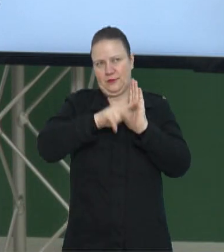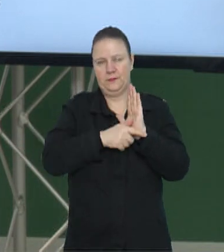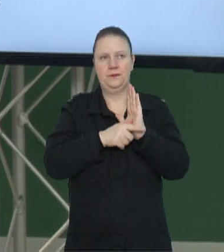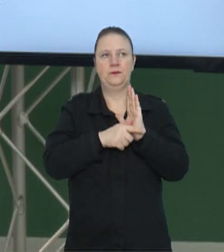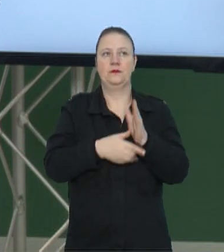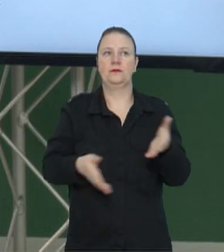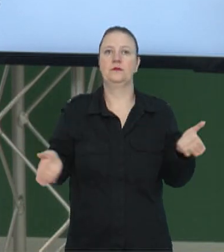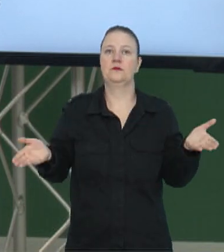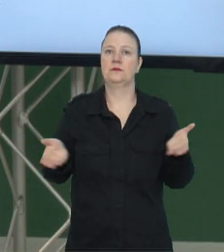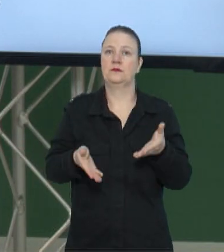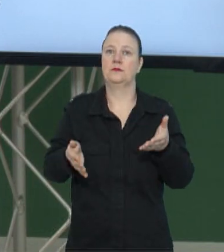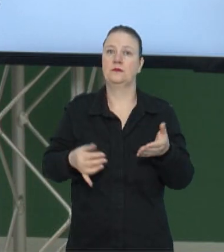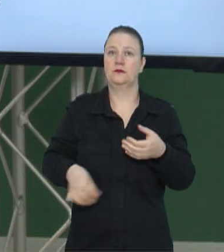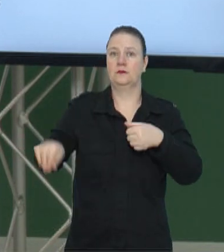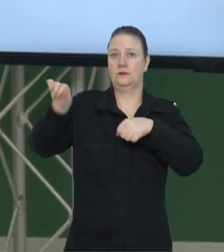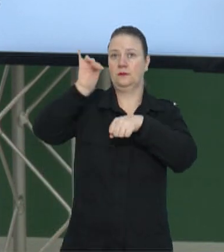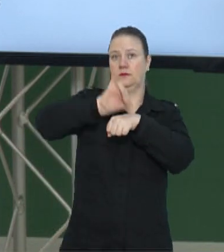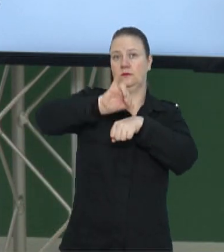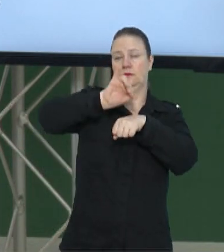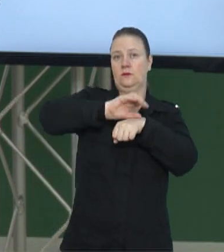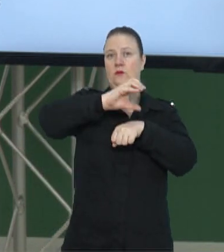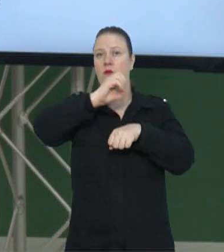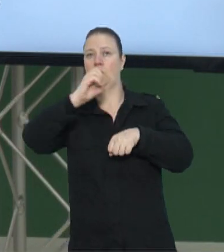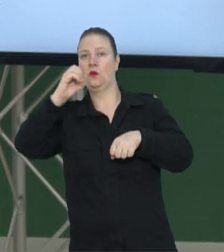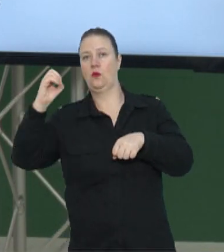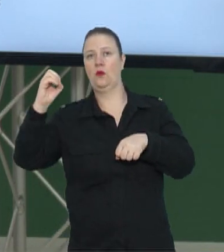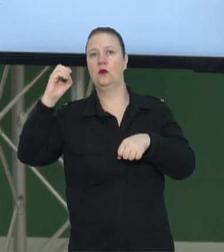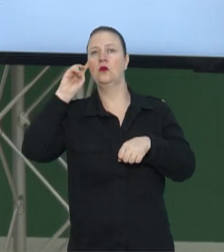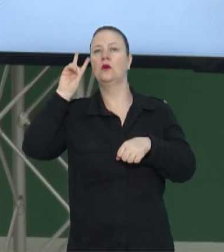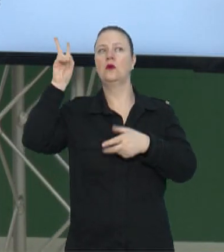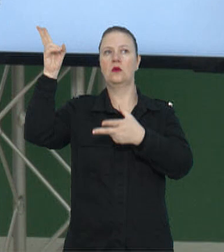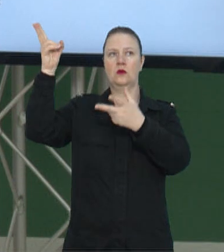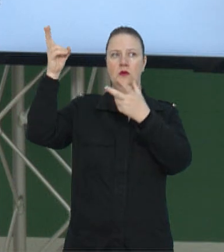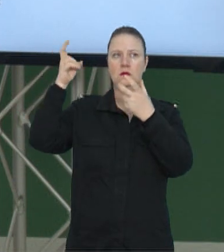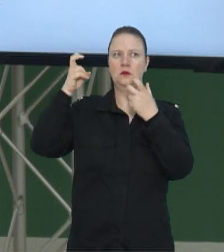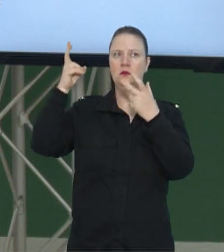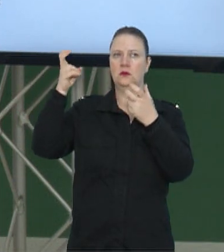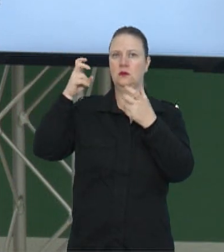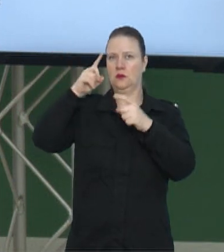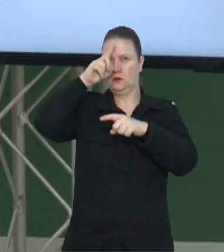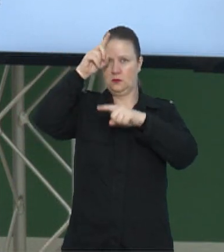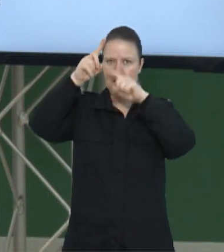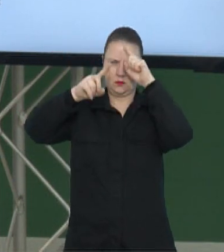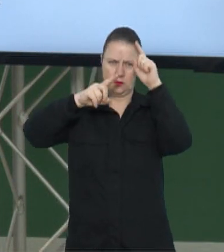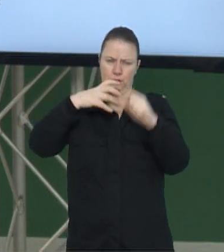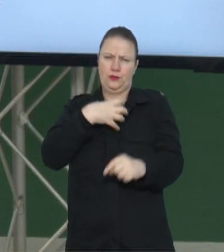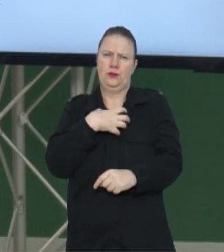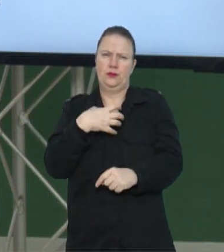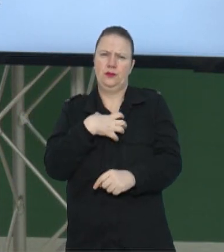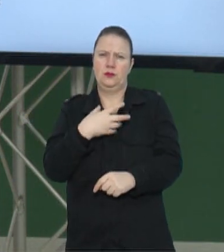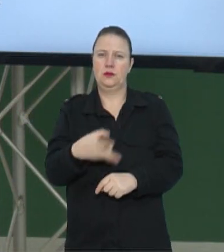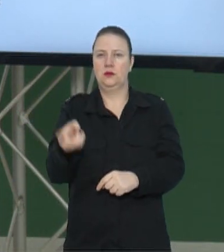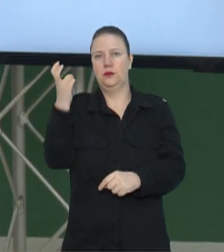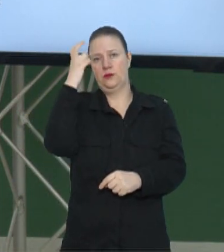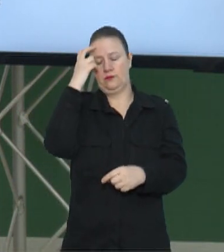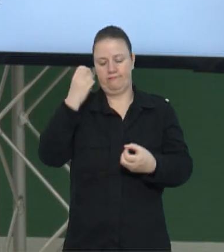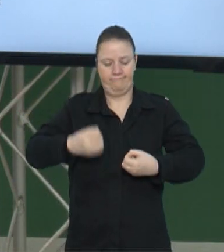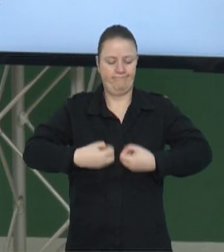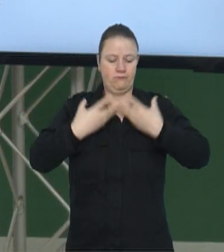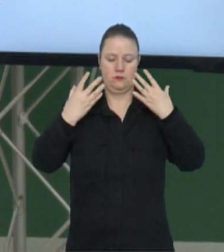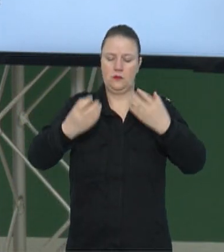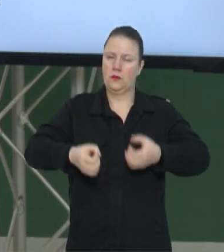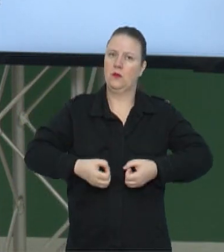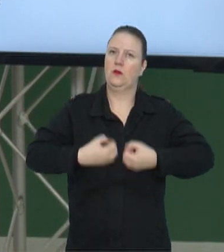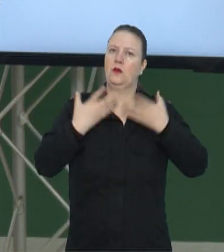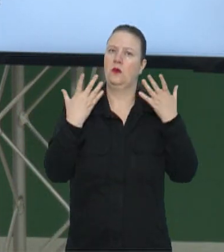centro-oeste. E aí nós vemos que a imagem já reflete para nós a ideia de uma outra expressão cultural. É outra região do